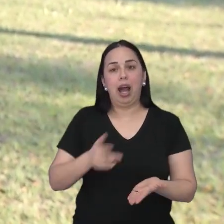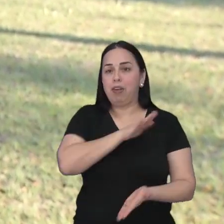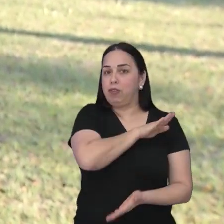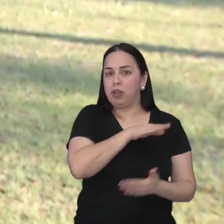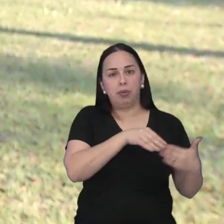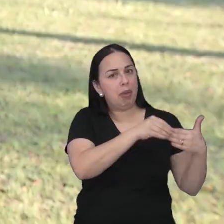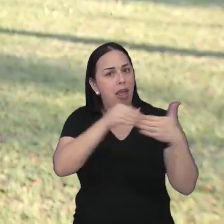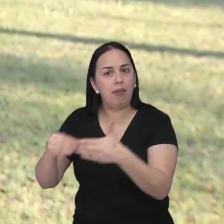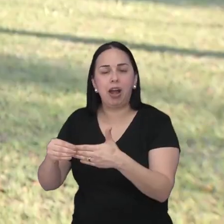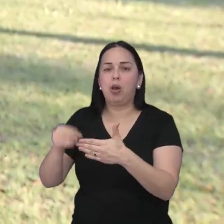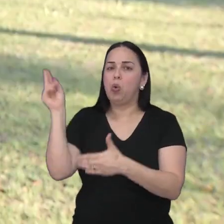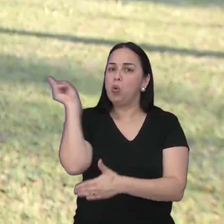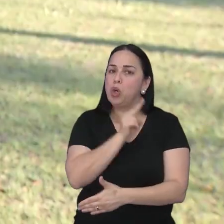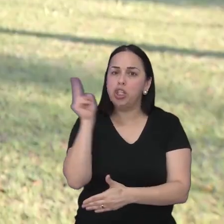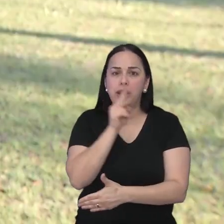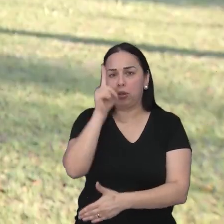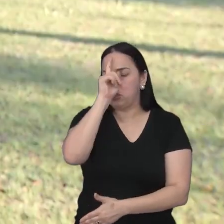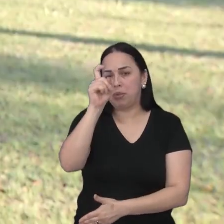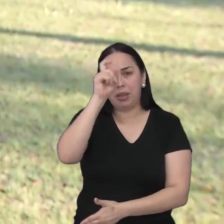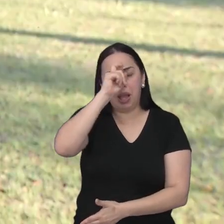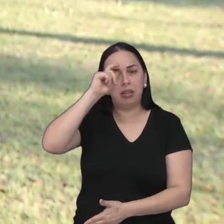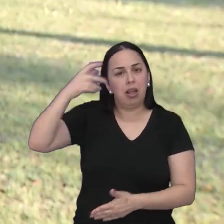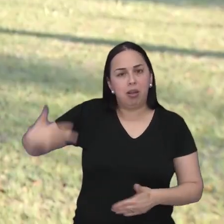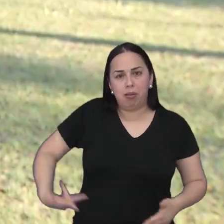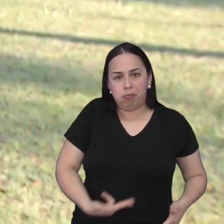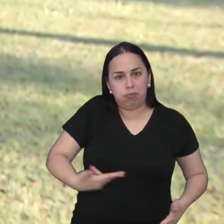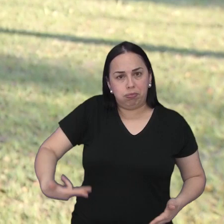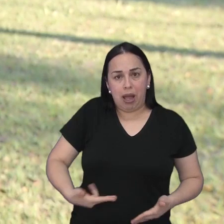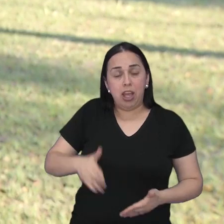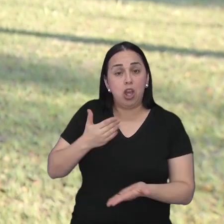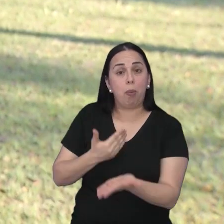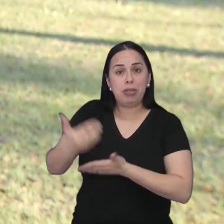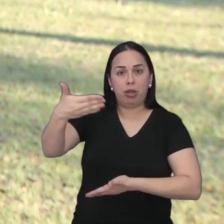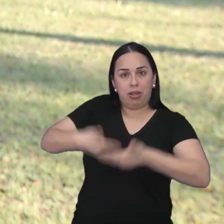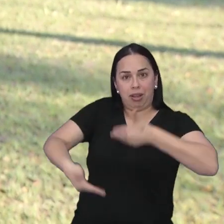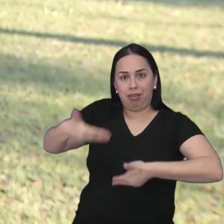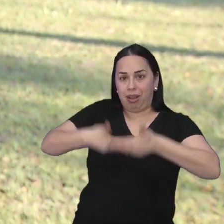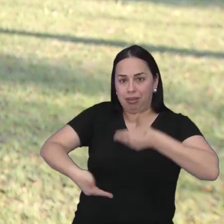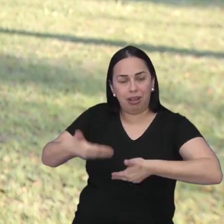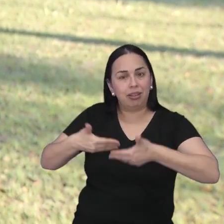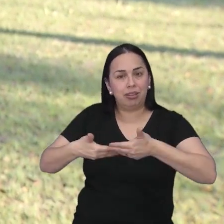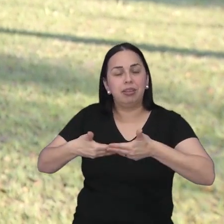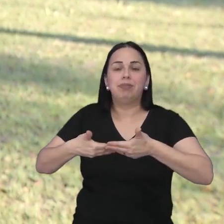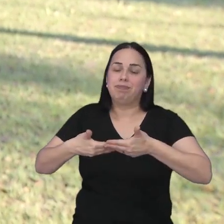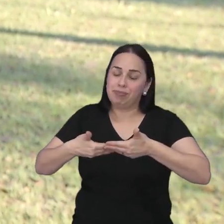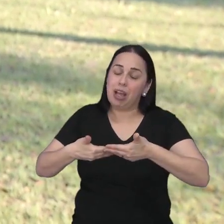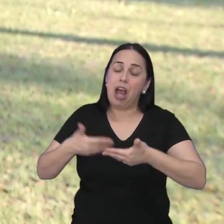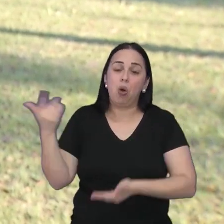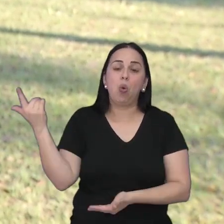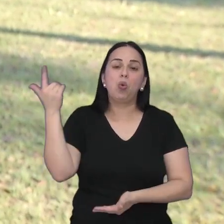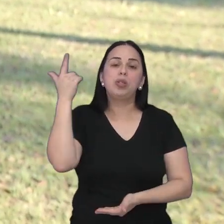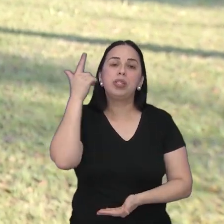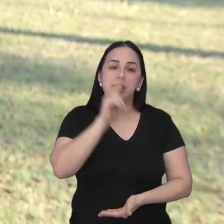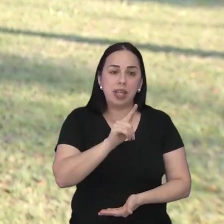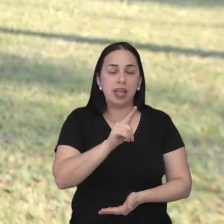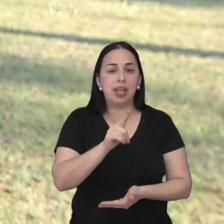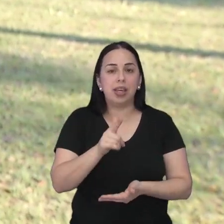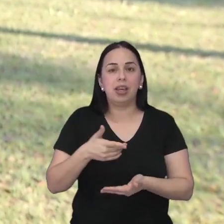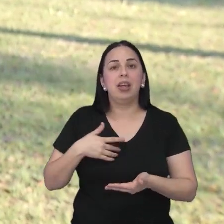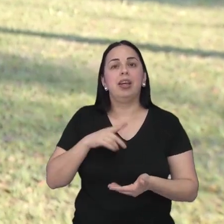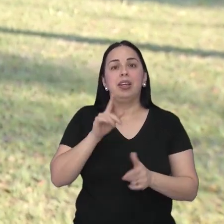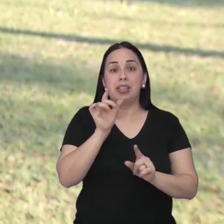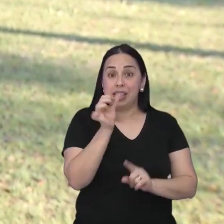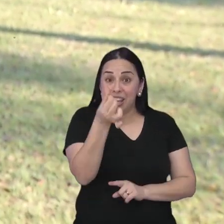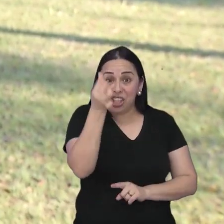tendo convulsões. Fui direto para a emergência, fizeram a cesárea de emergência para poder me tratar, que eles falaram que grávida eles não podiam me tratar. E eu